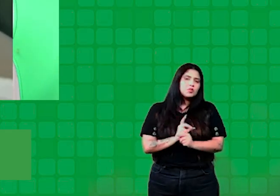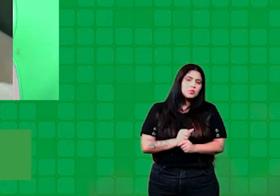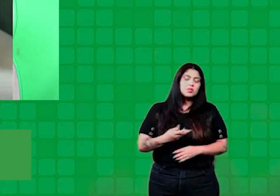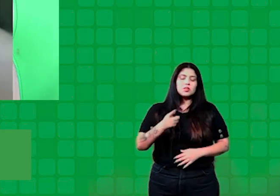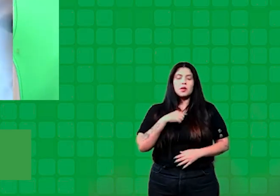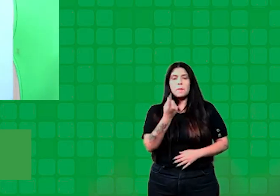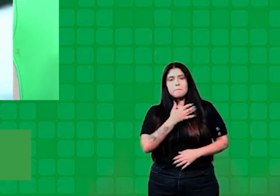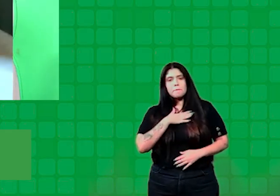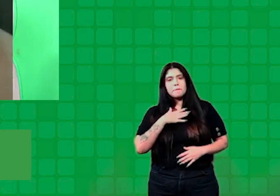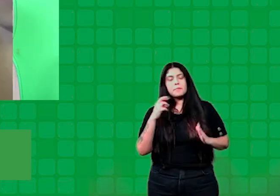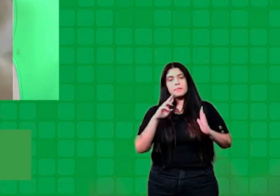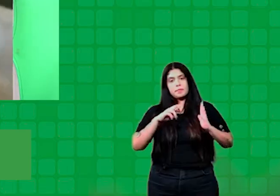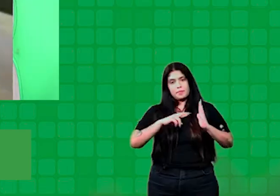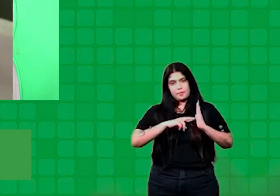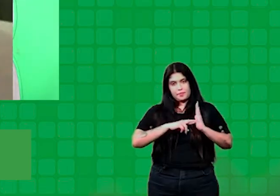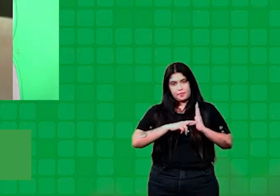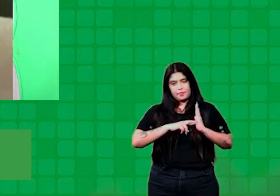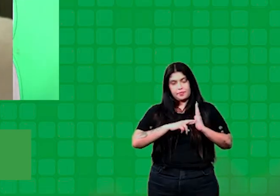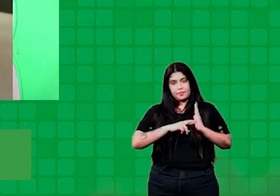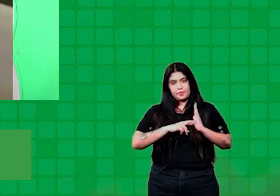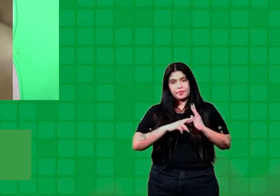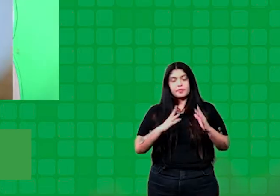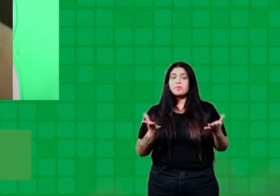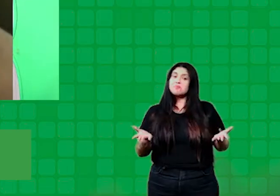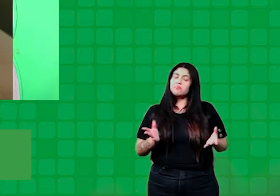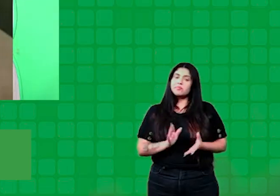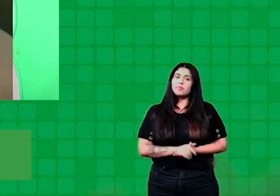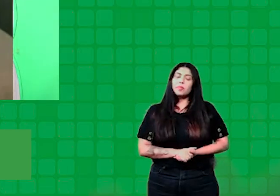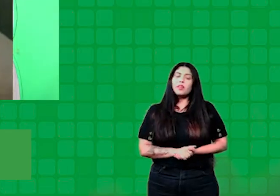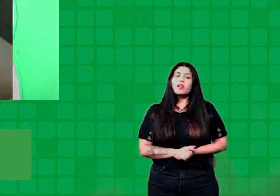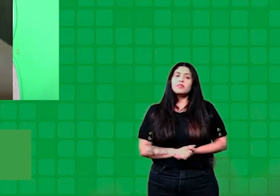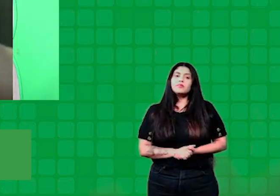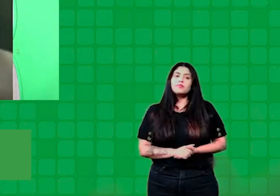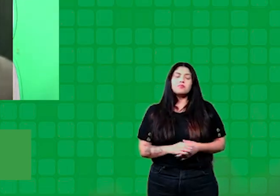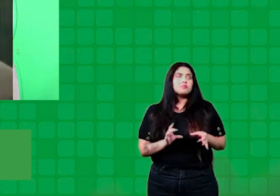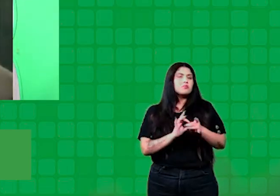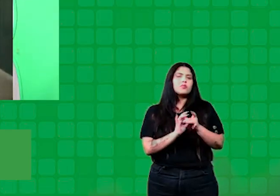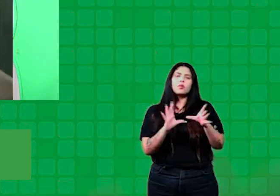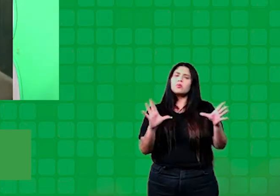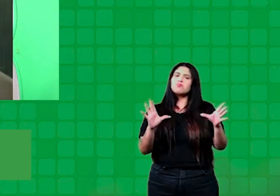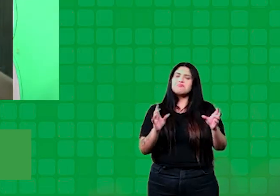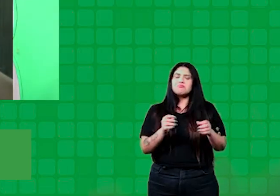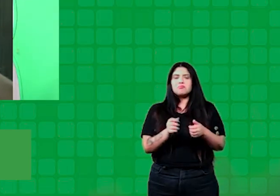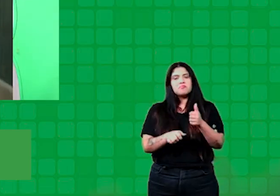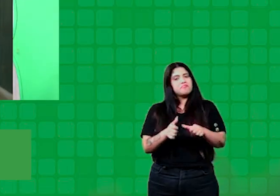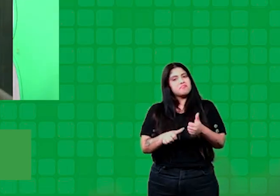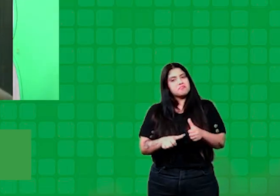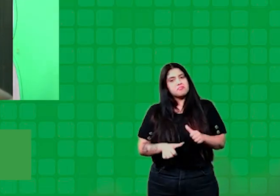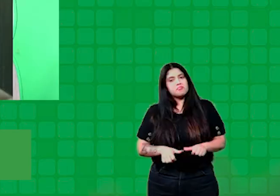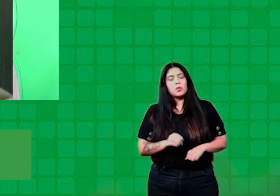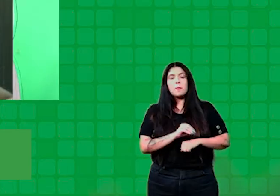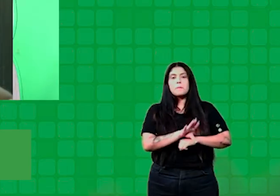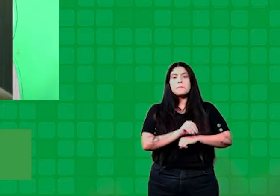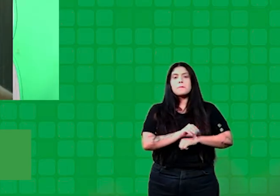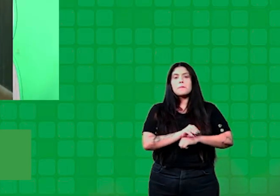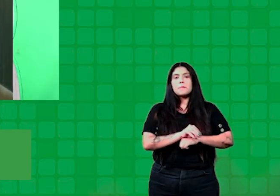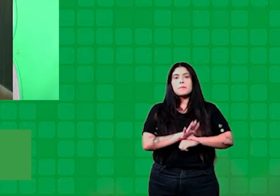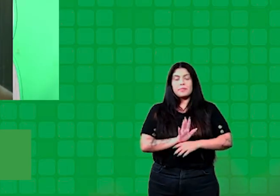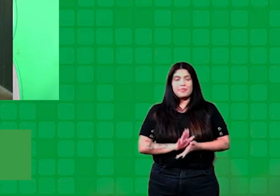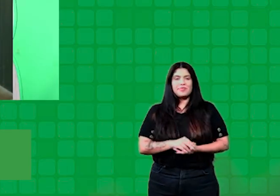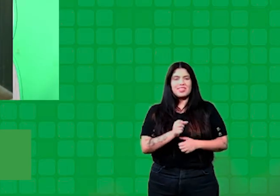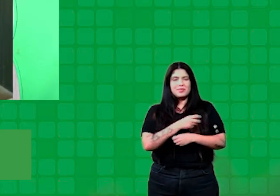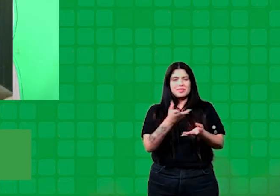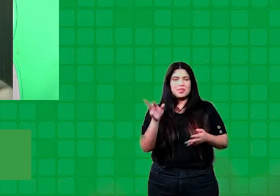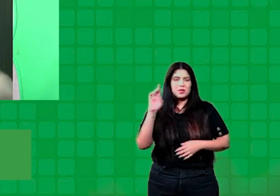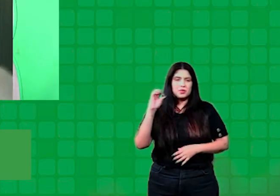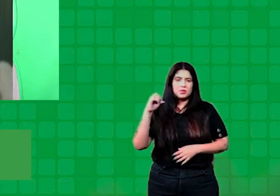e aí eu abro para que sejam avaliadas as sugestões. É para você,